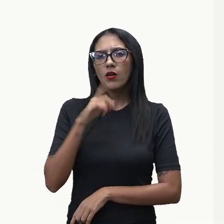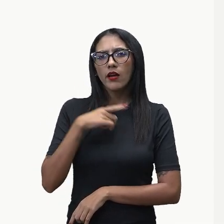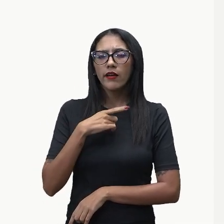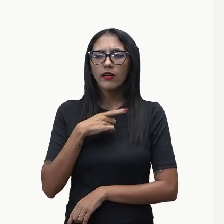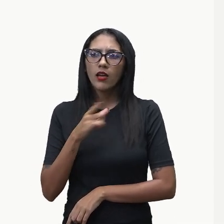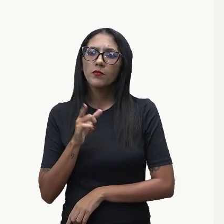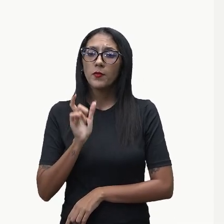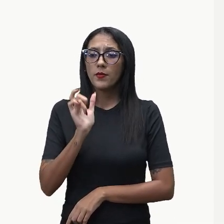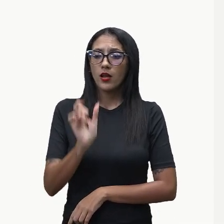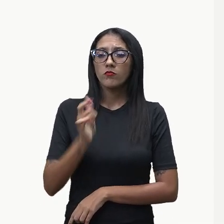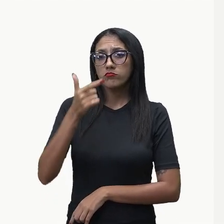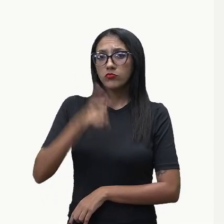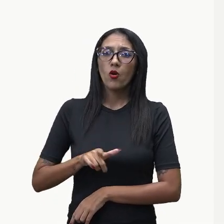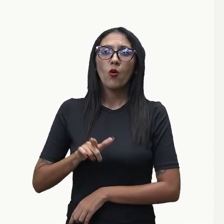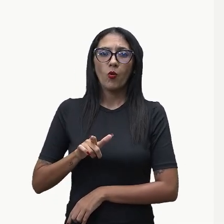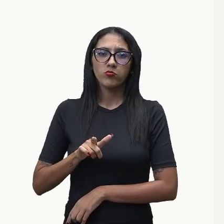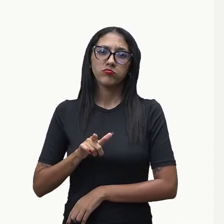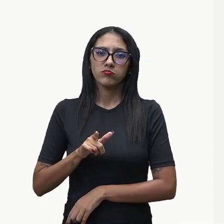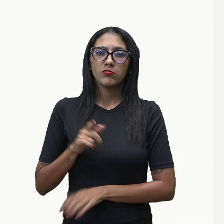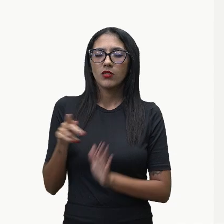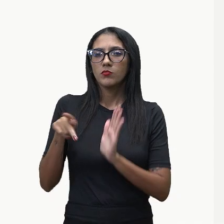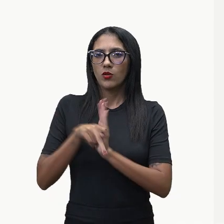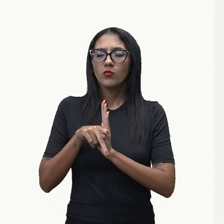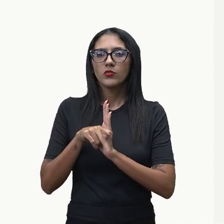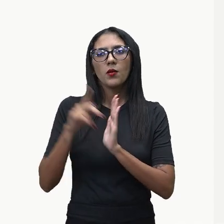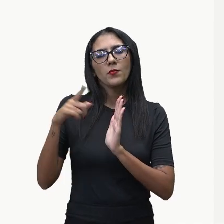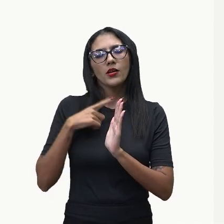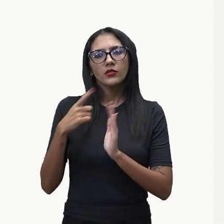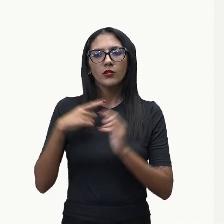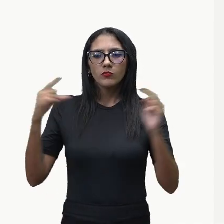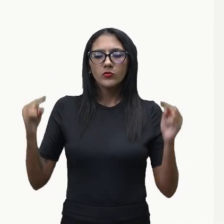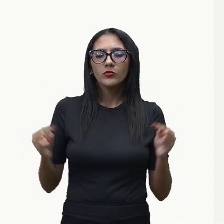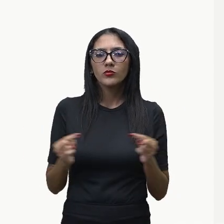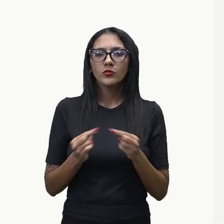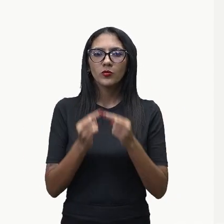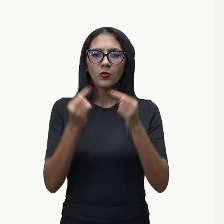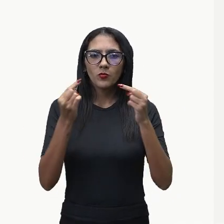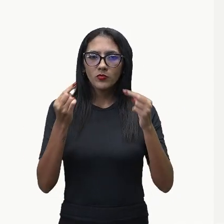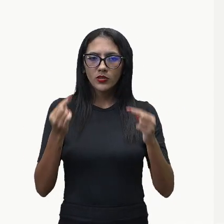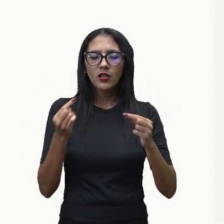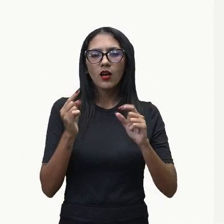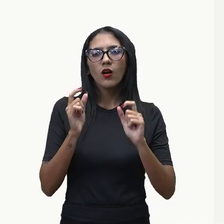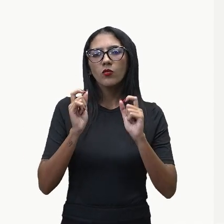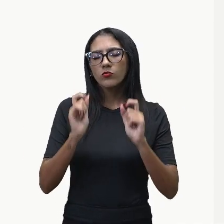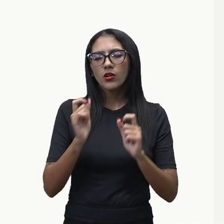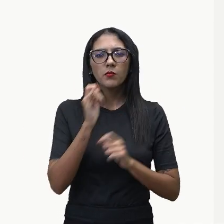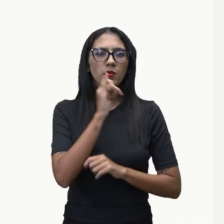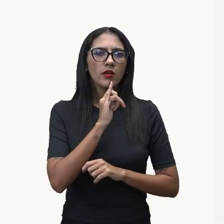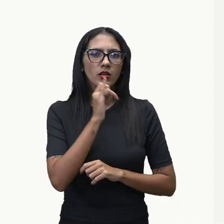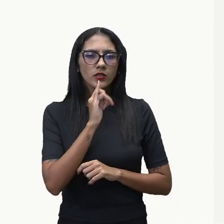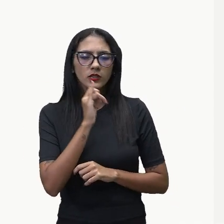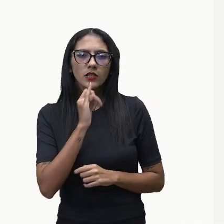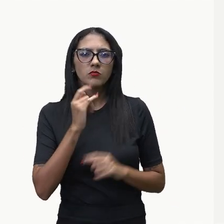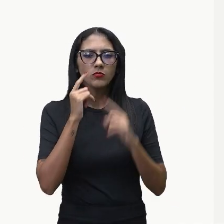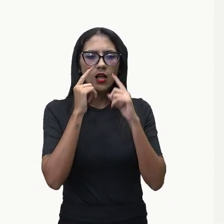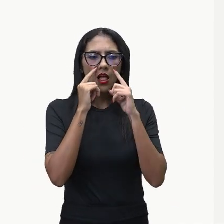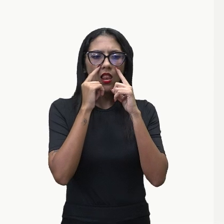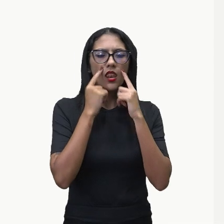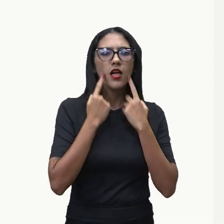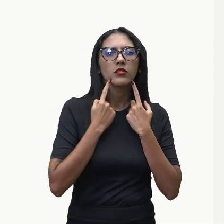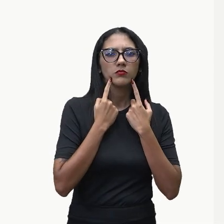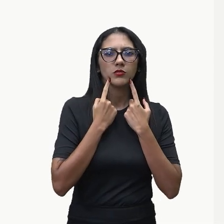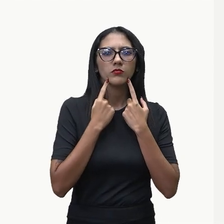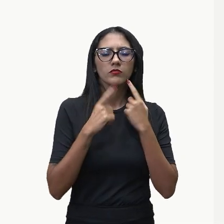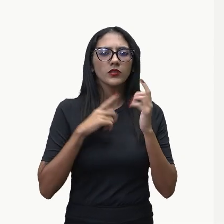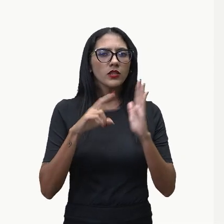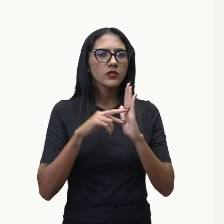intencional, ok? E essa repetição faz relação exatamente aí com as lágrimas salgadas, que representam